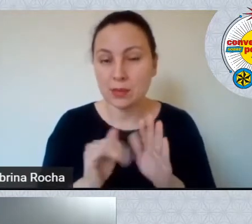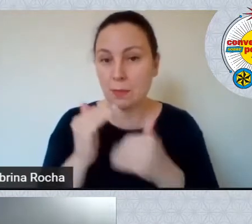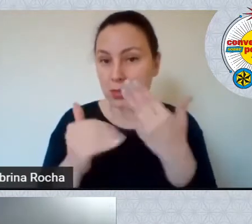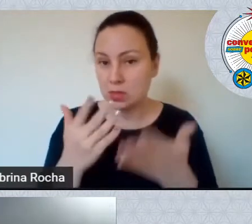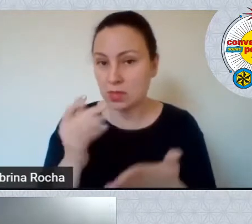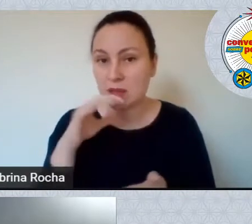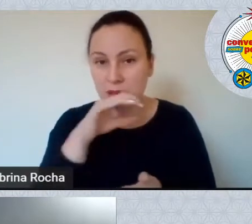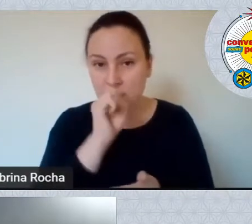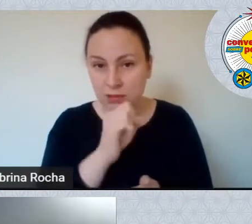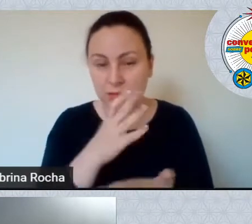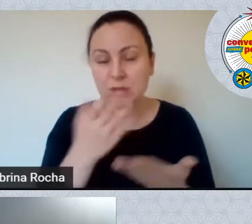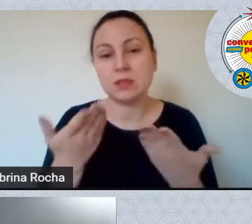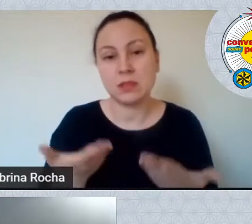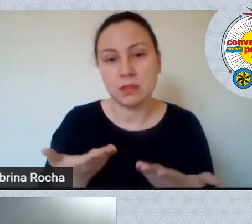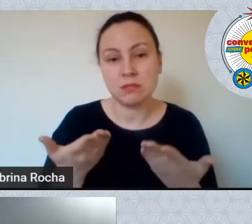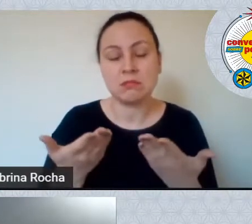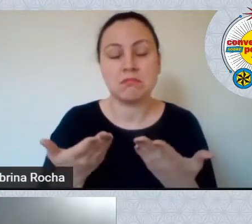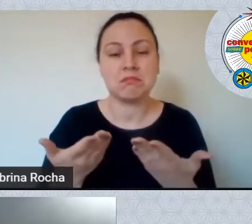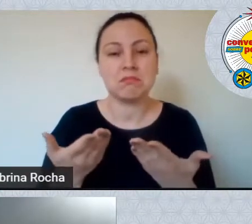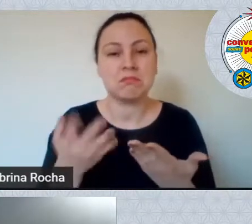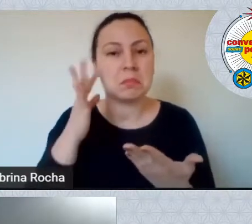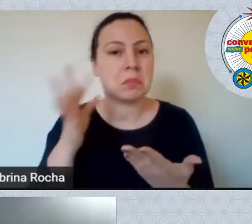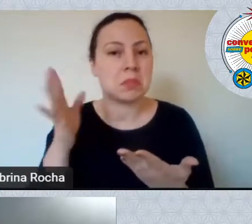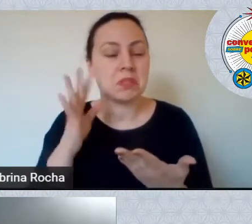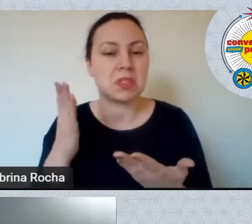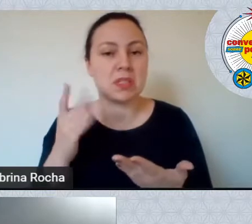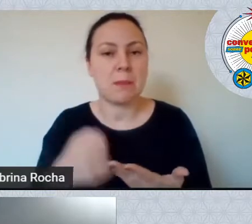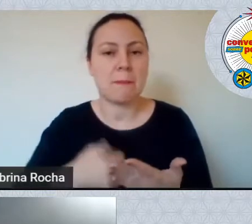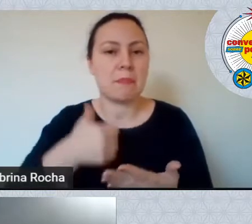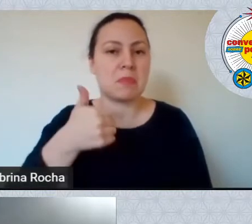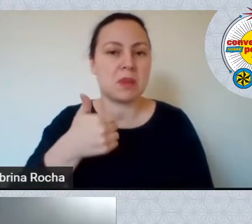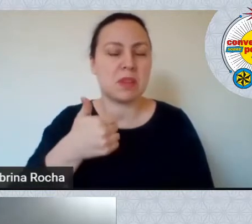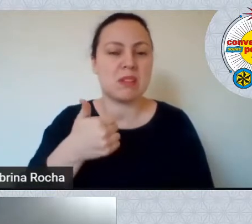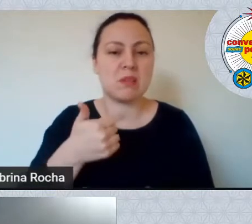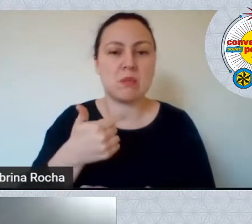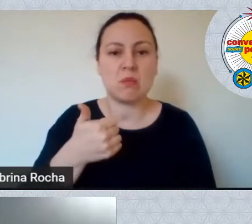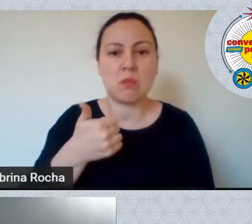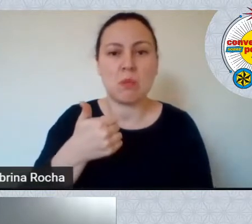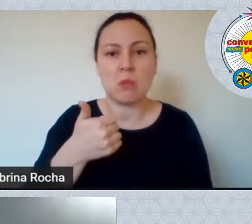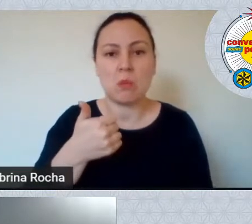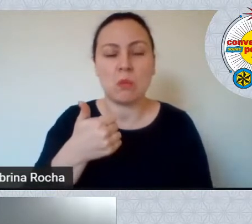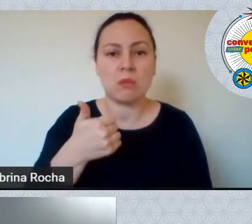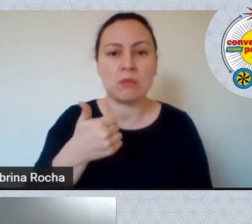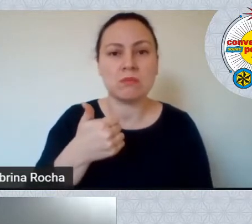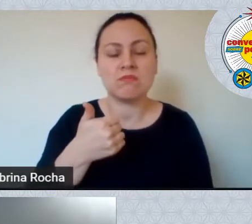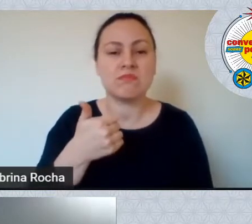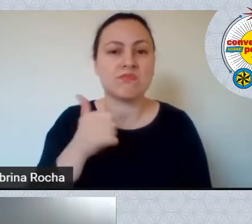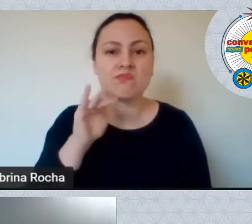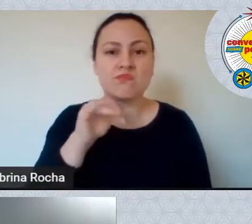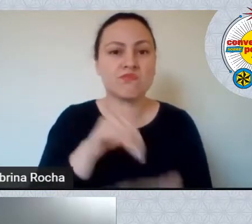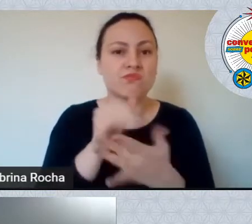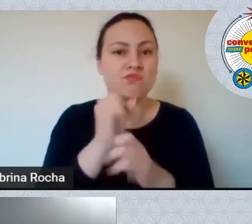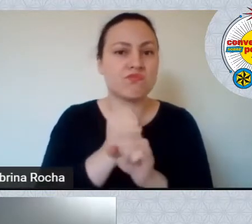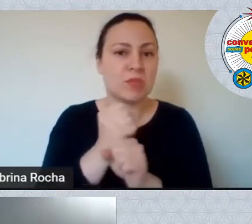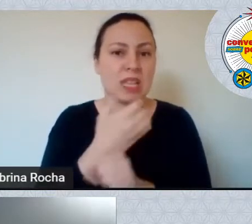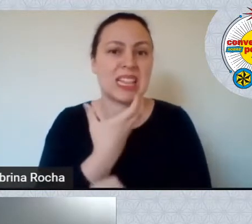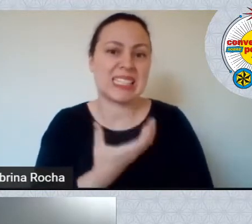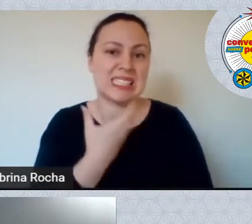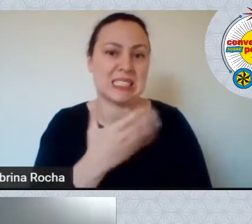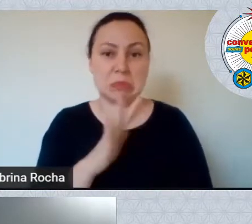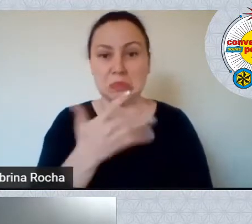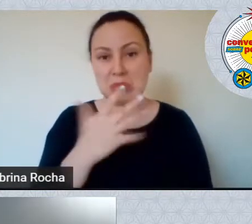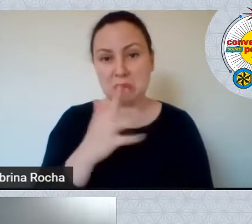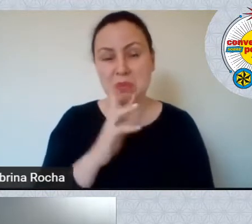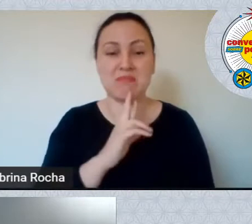Então, imaginamos que os primeiros resultados saem aí para o final do ano, em dezembro. Né? A gente tem